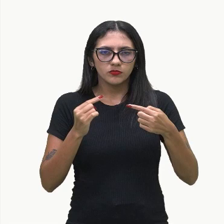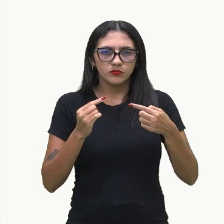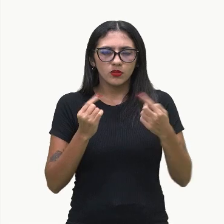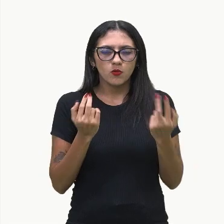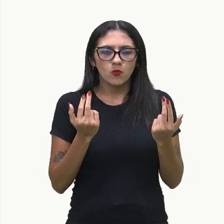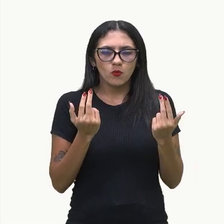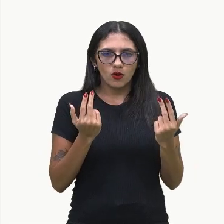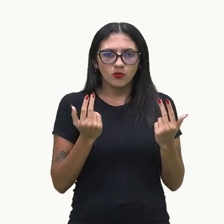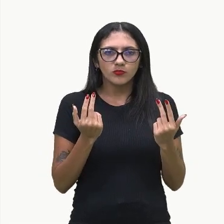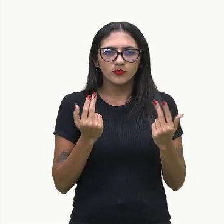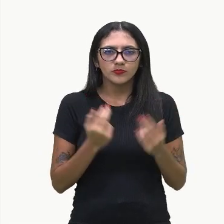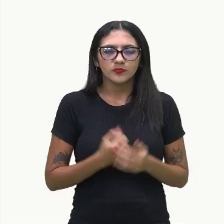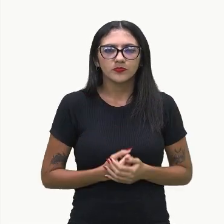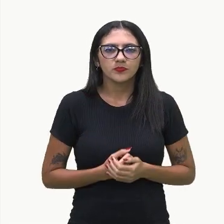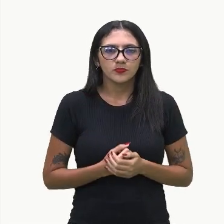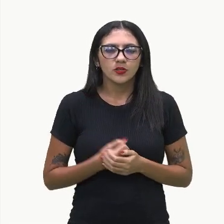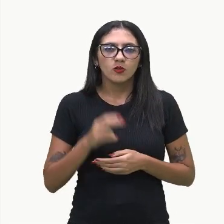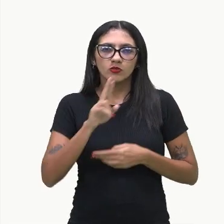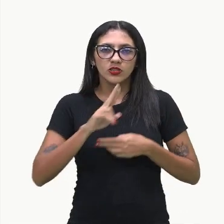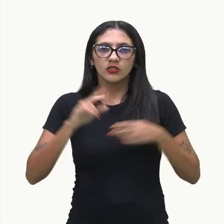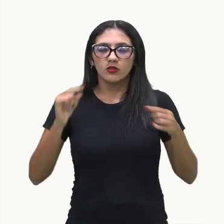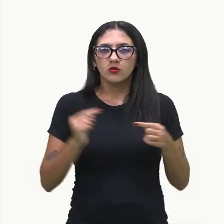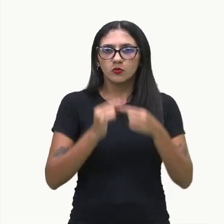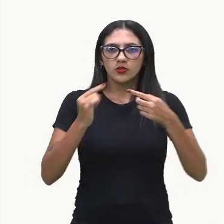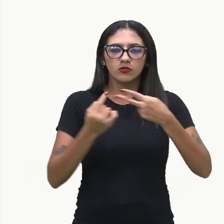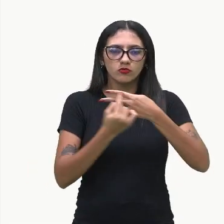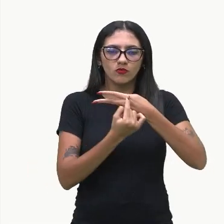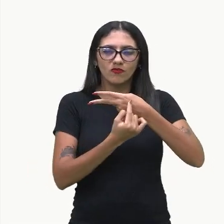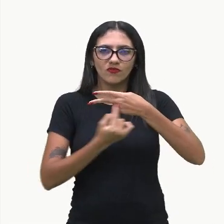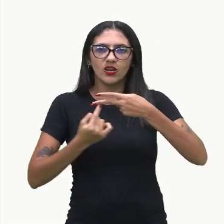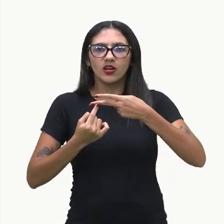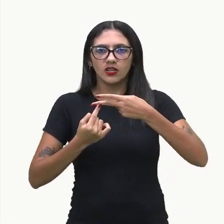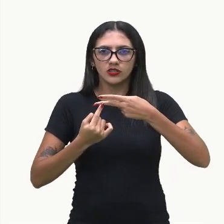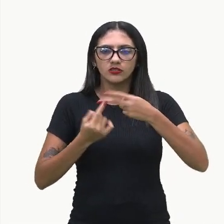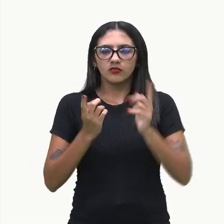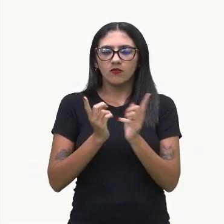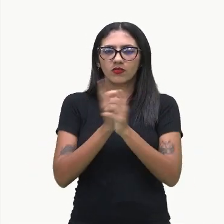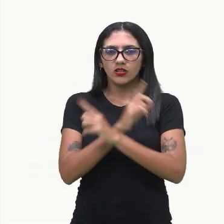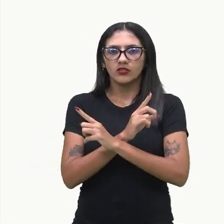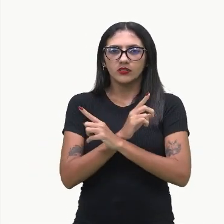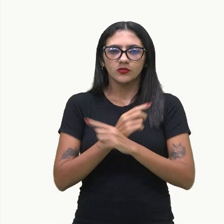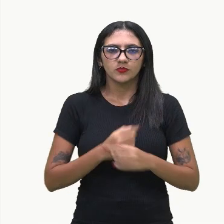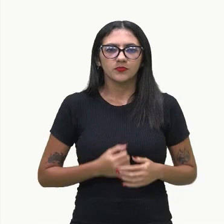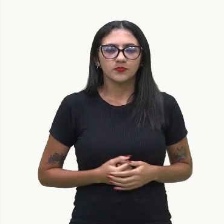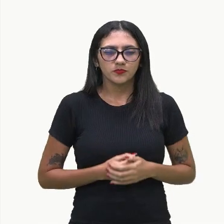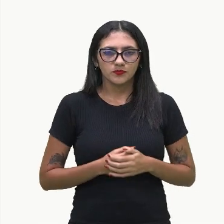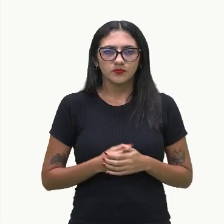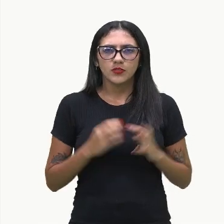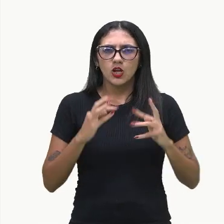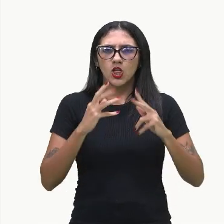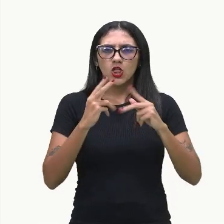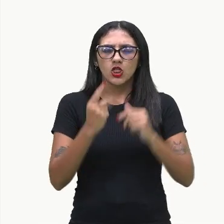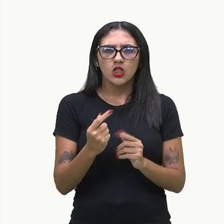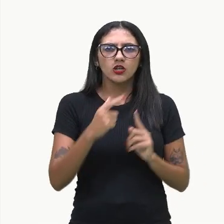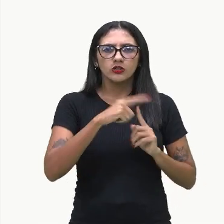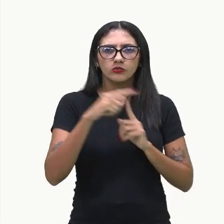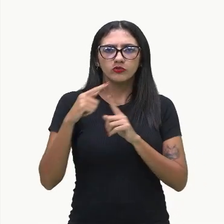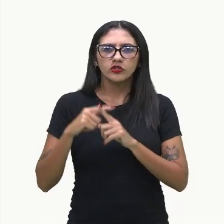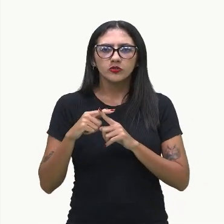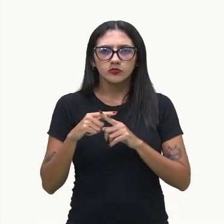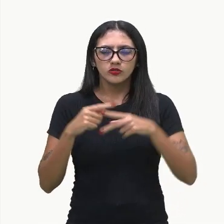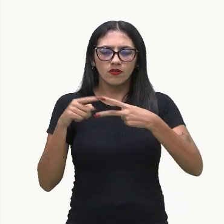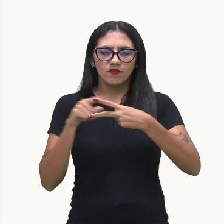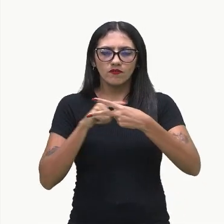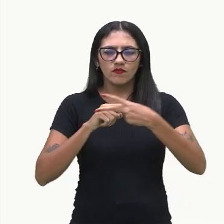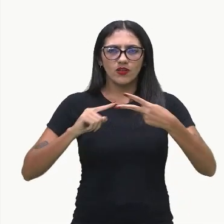utilizando quem? O vértice. E não é? Os ângulos opostos pelo vértice, eles